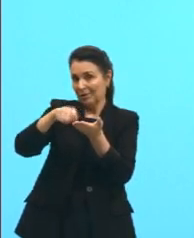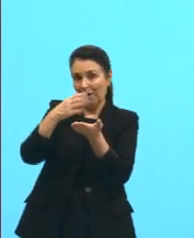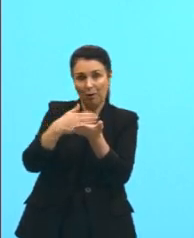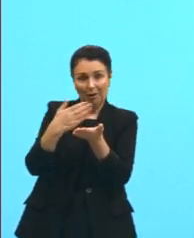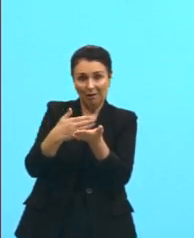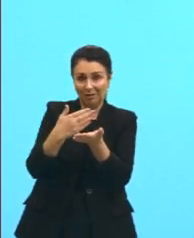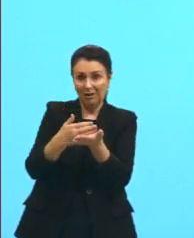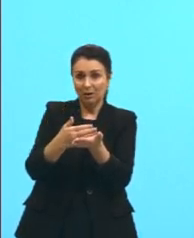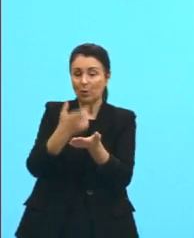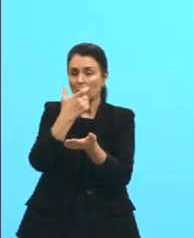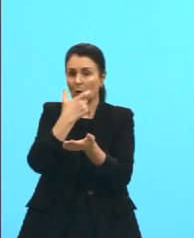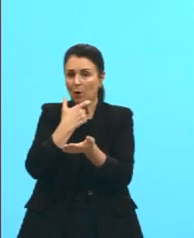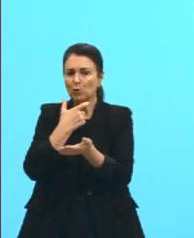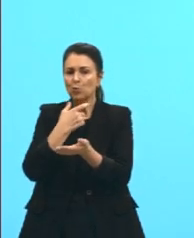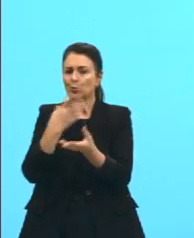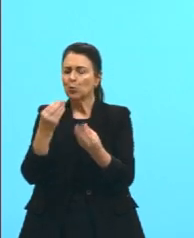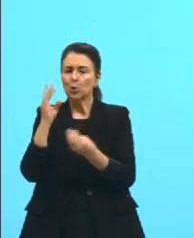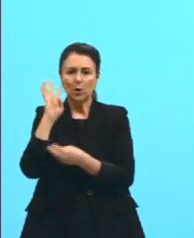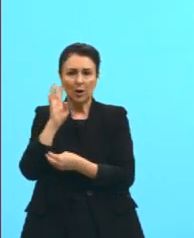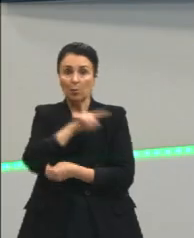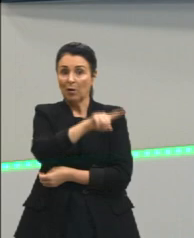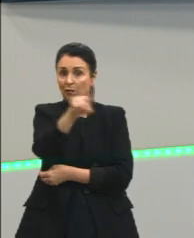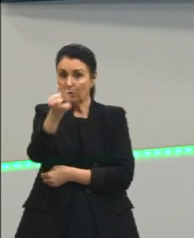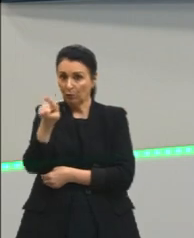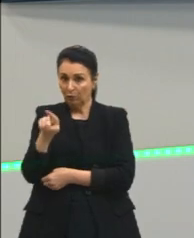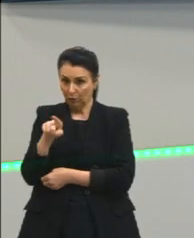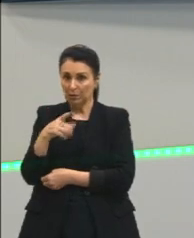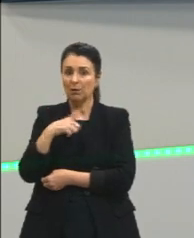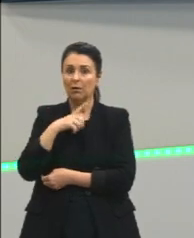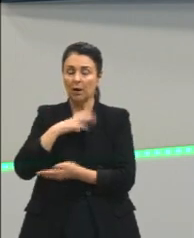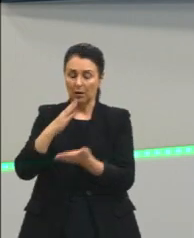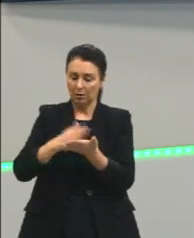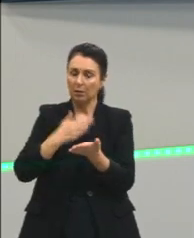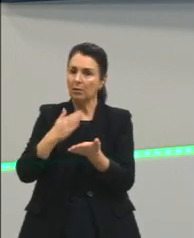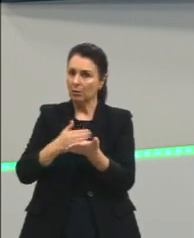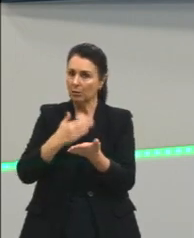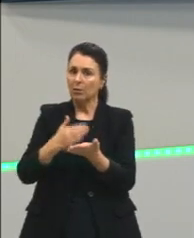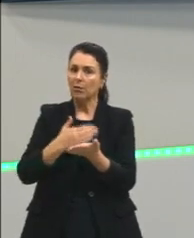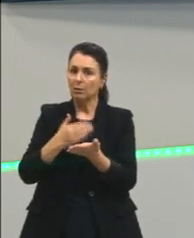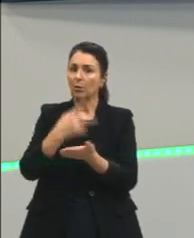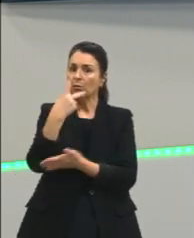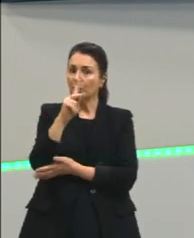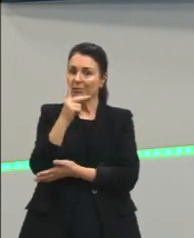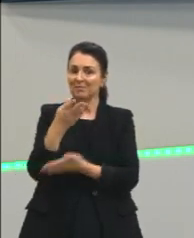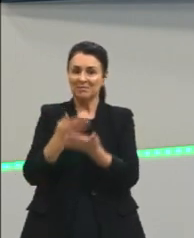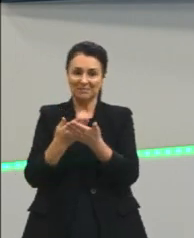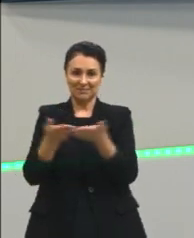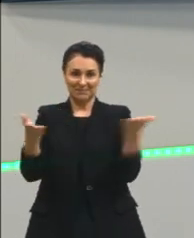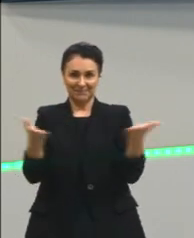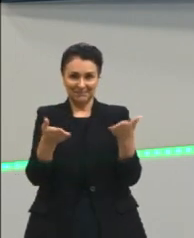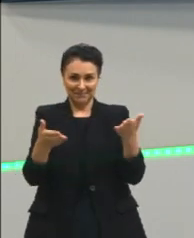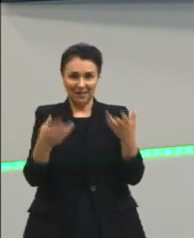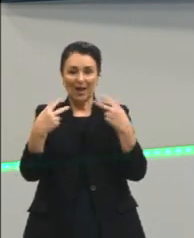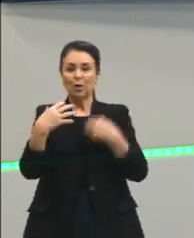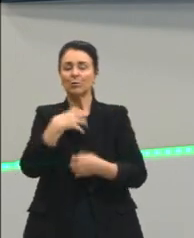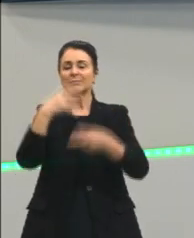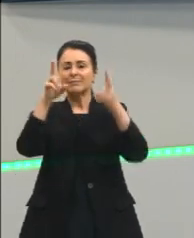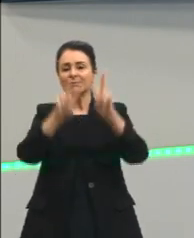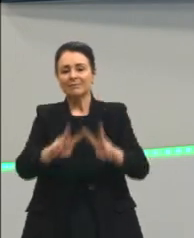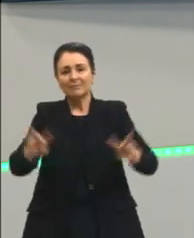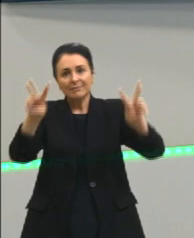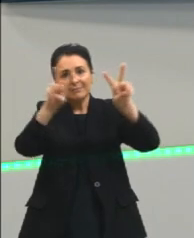caderno isso aqui eu acho que bacana vocês terem na zona estações de vocês da aula de hoje é uma maneira visual